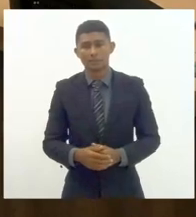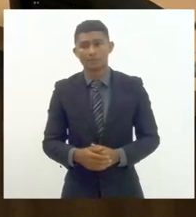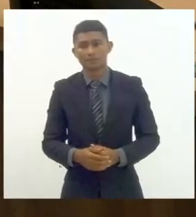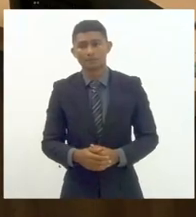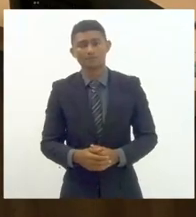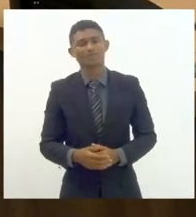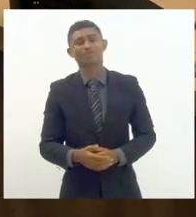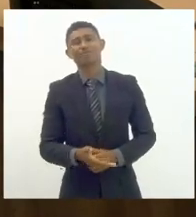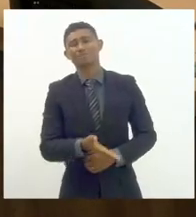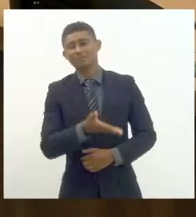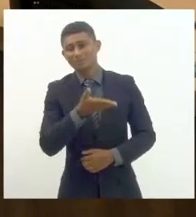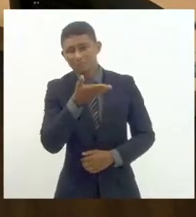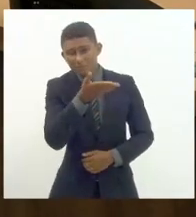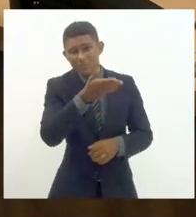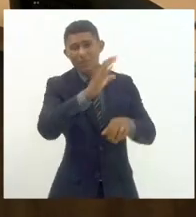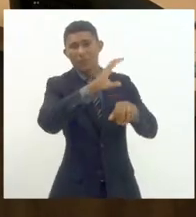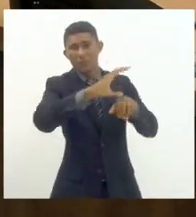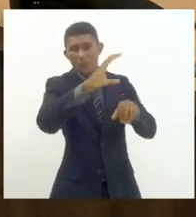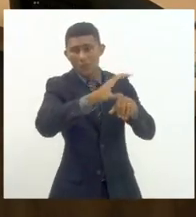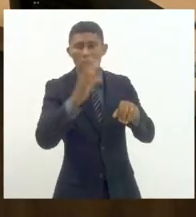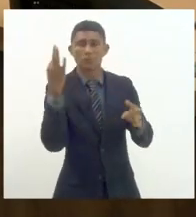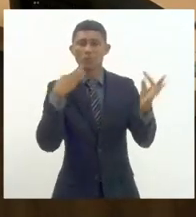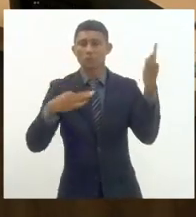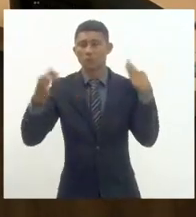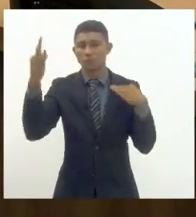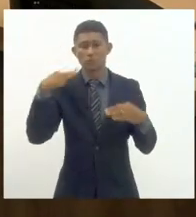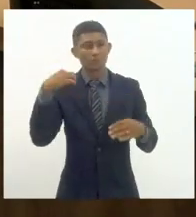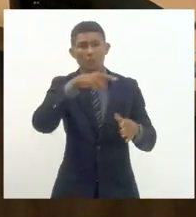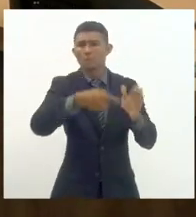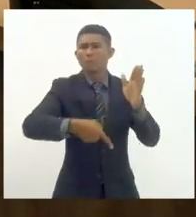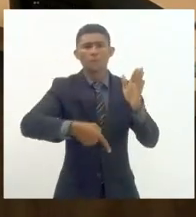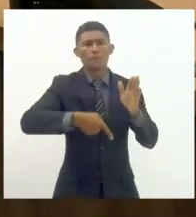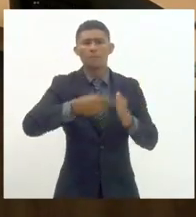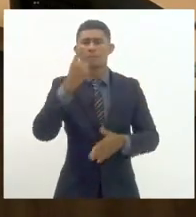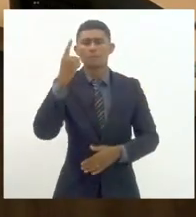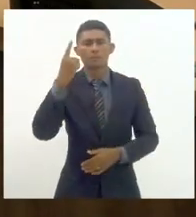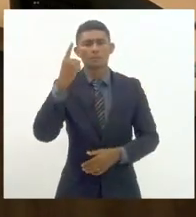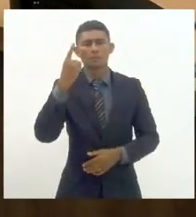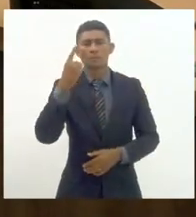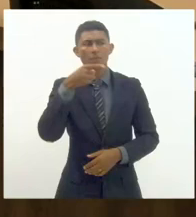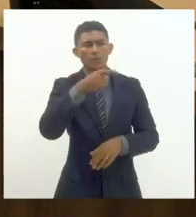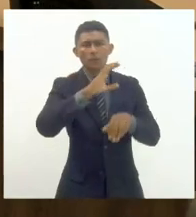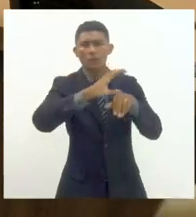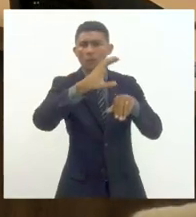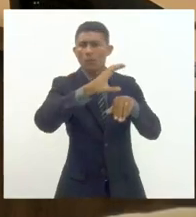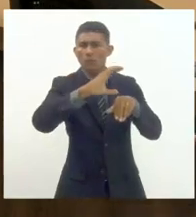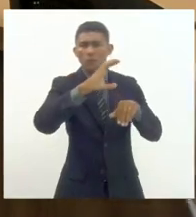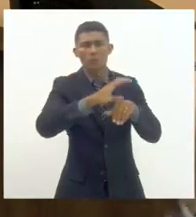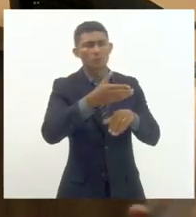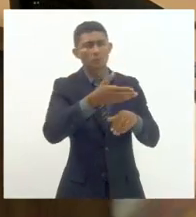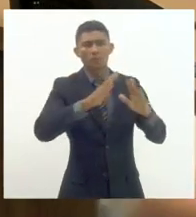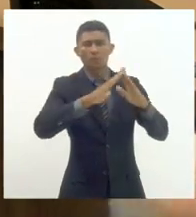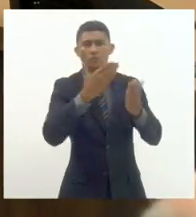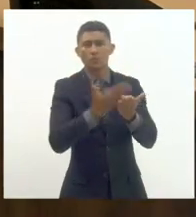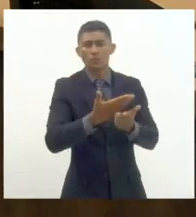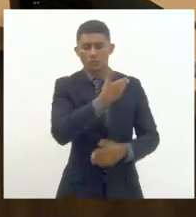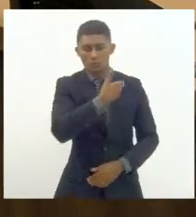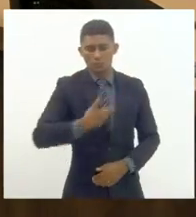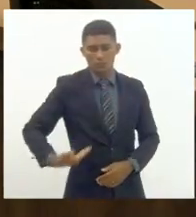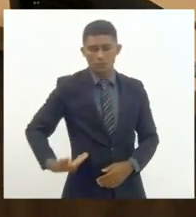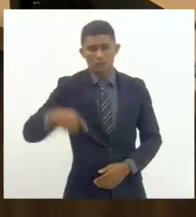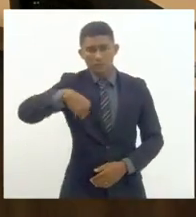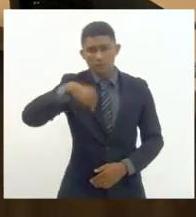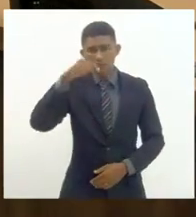que estava colocado o curso de turismo primeiro, senhor presidente, curso de turismo numa escola pública do Estado do